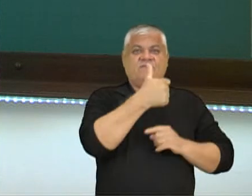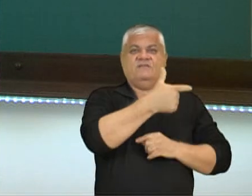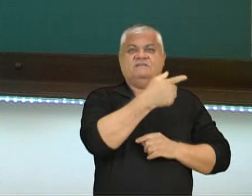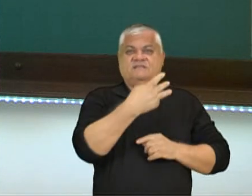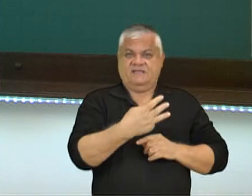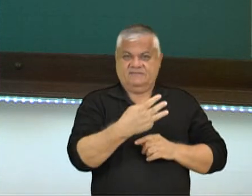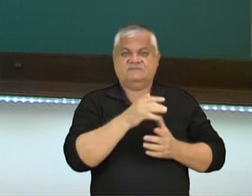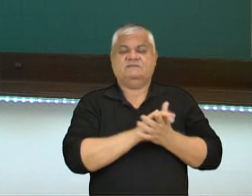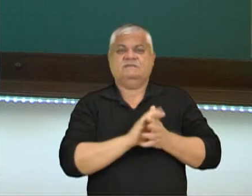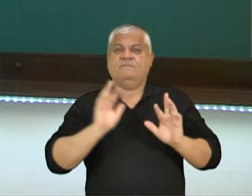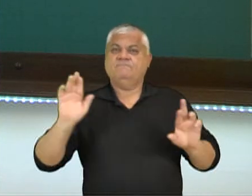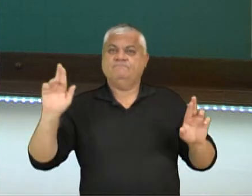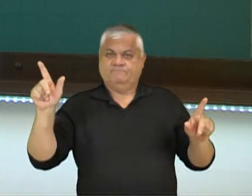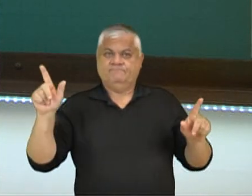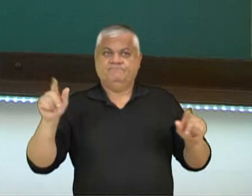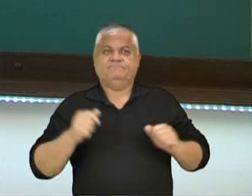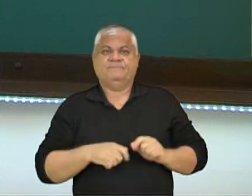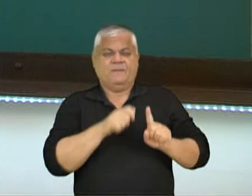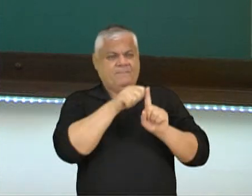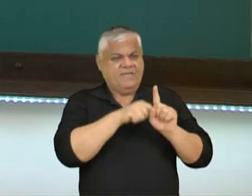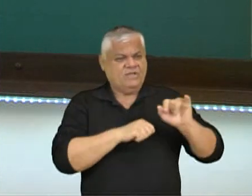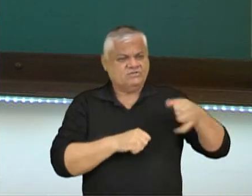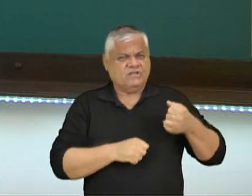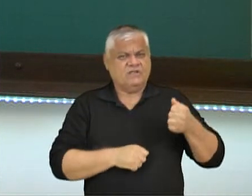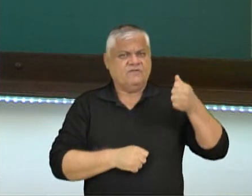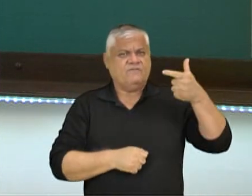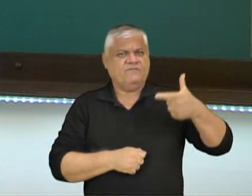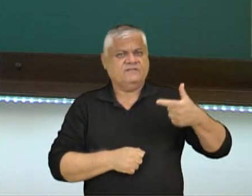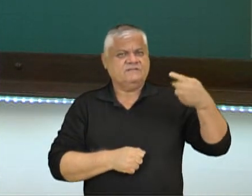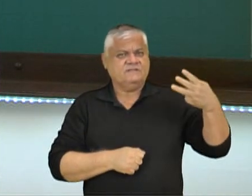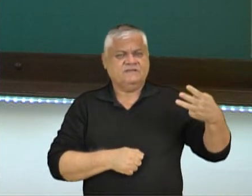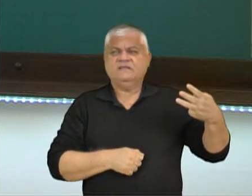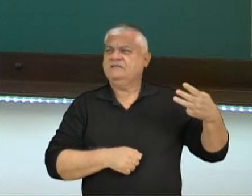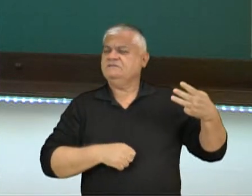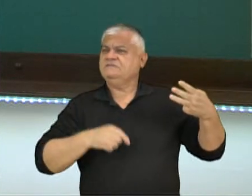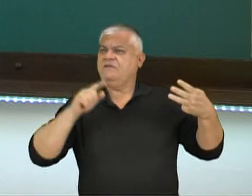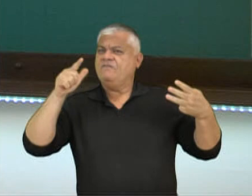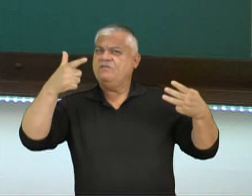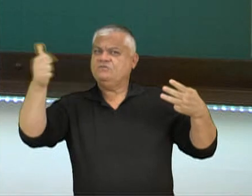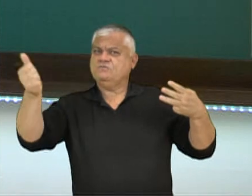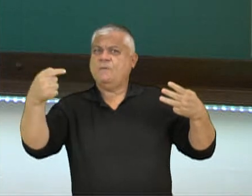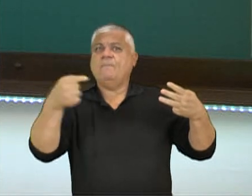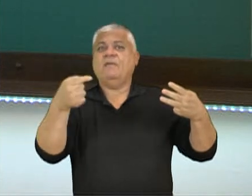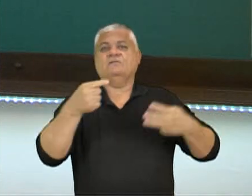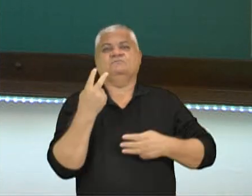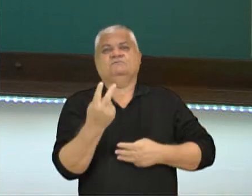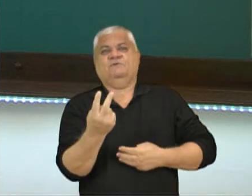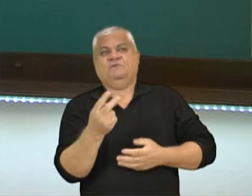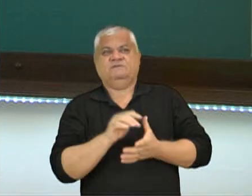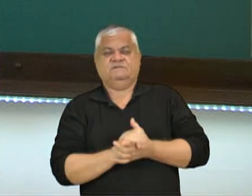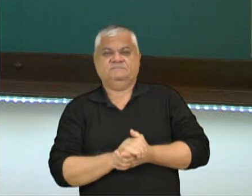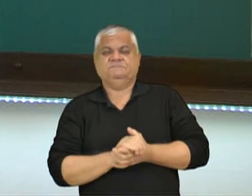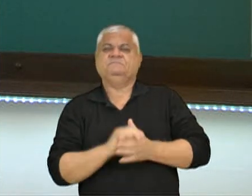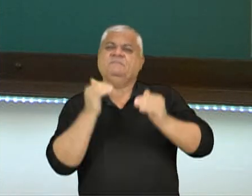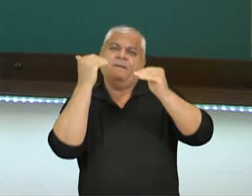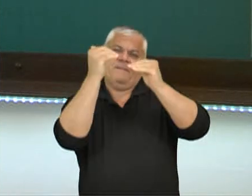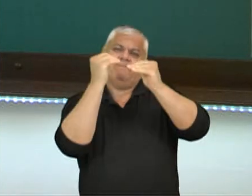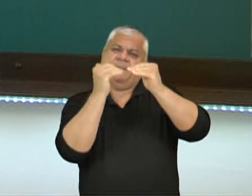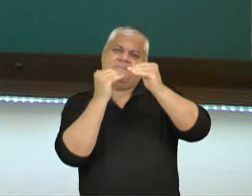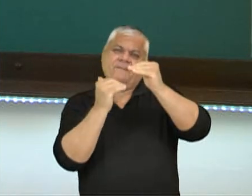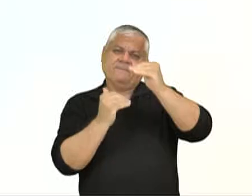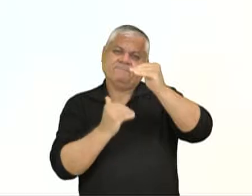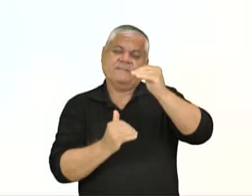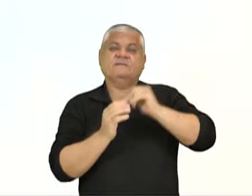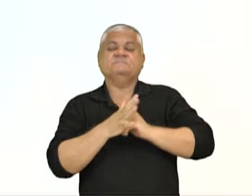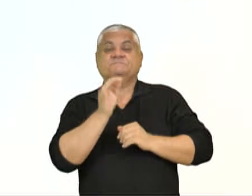Então, essa diferença ficou de menos 2 mil, certo? E assim sucessivamente, certo?